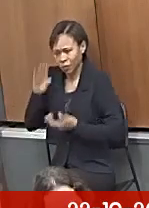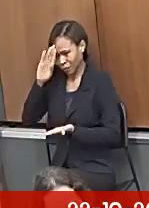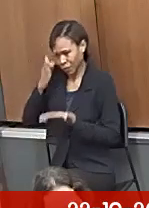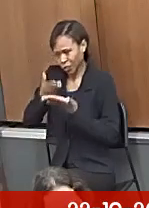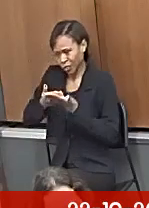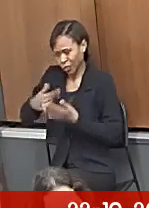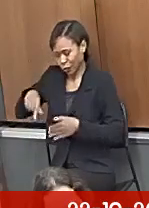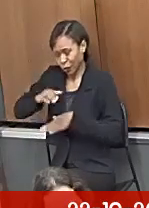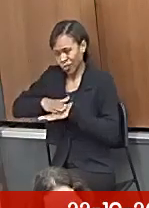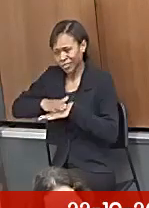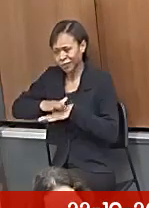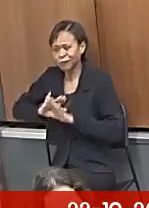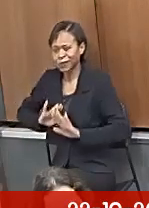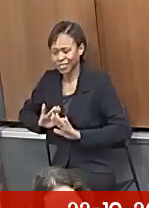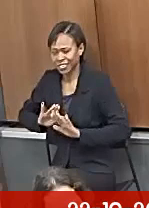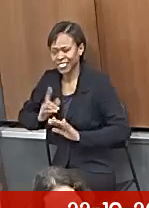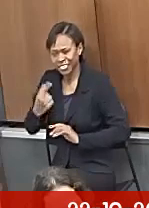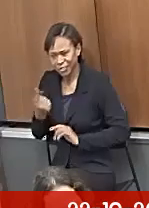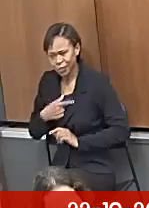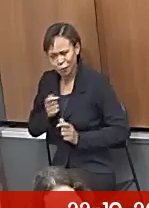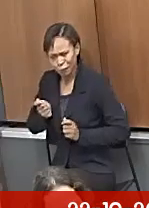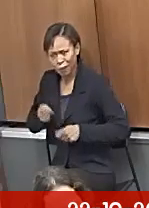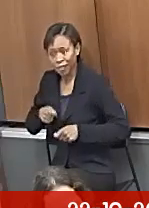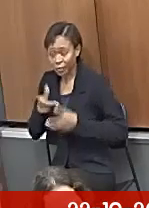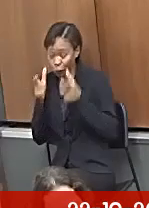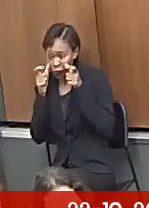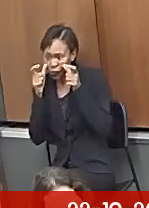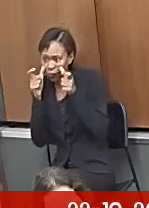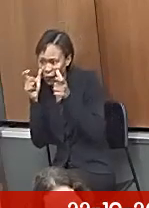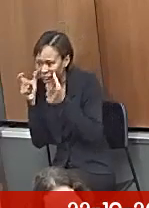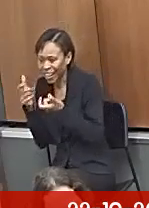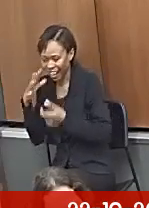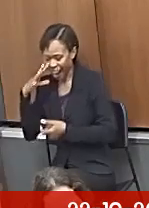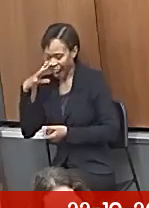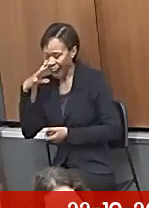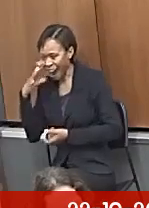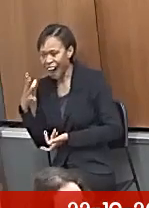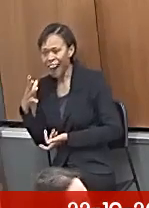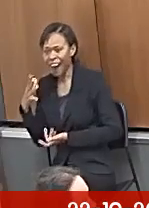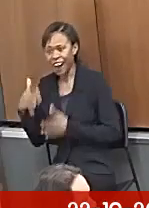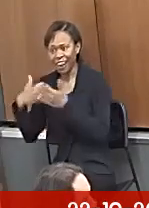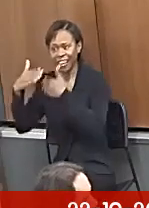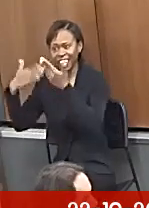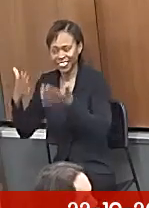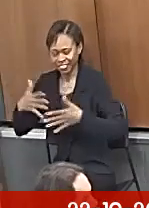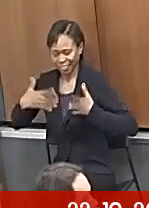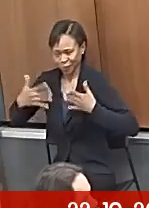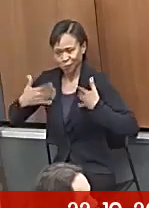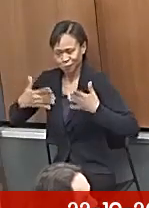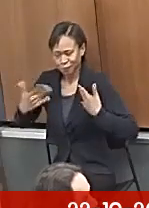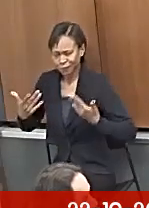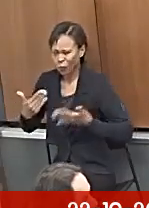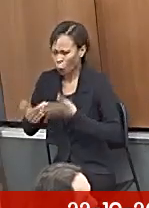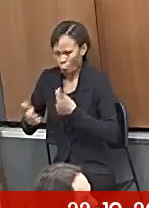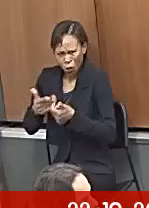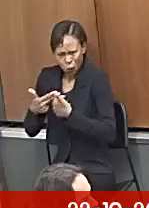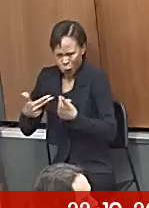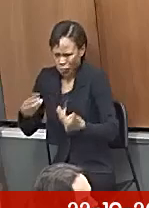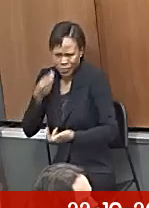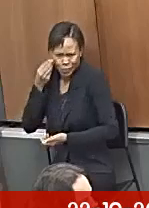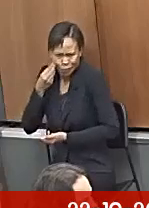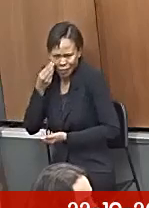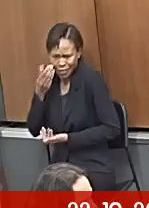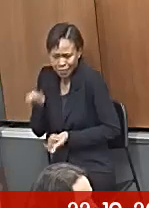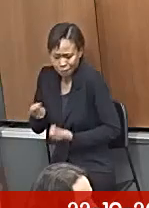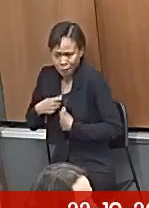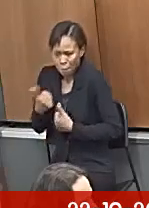mesmos para que, assim, a gente possa arriscar curiosidade, admiração, alteridade, alegria ou qualquer outra experiência que nos